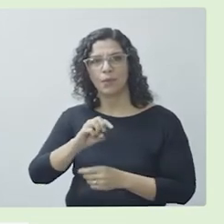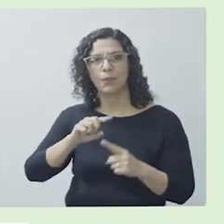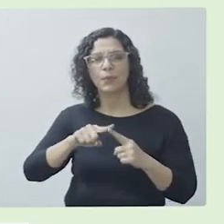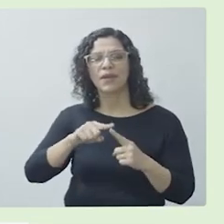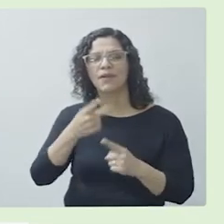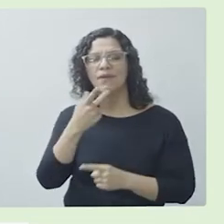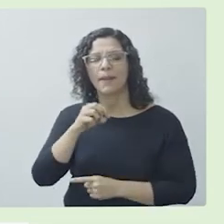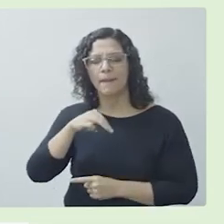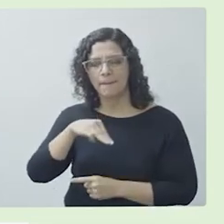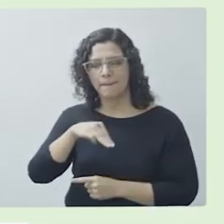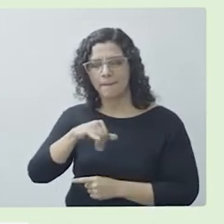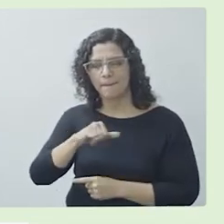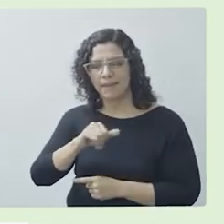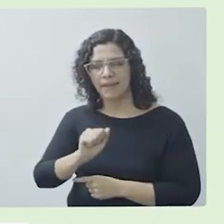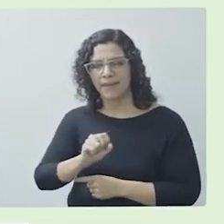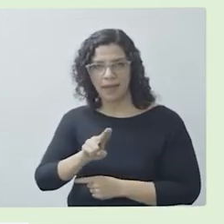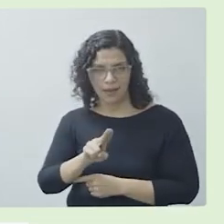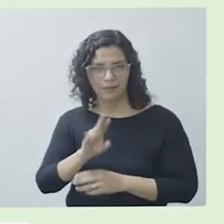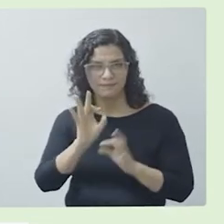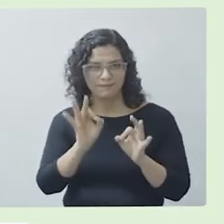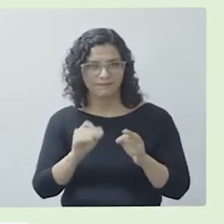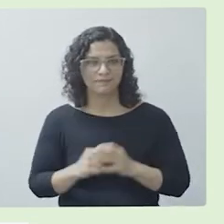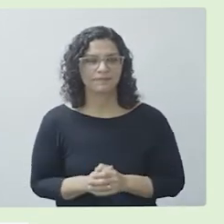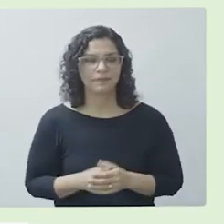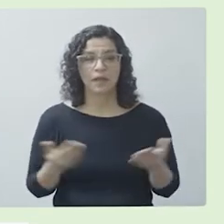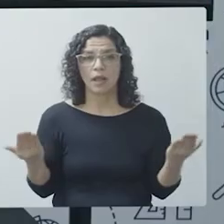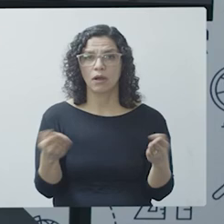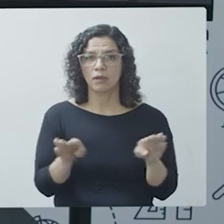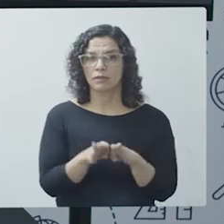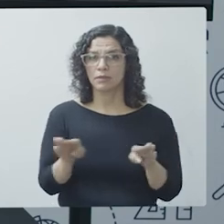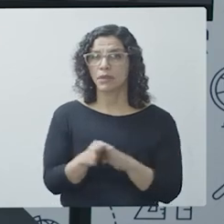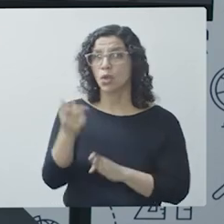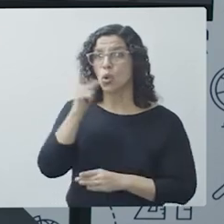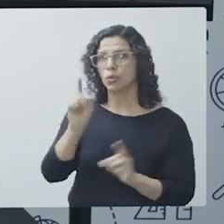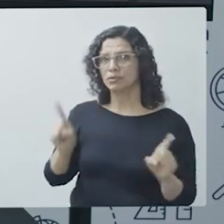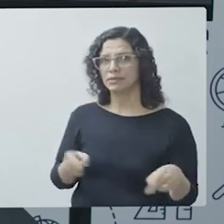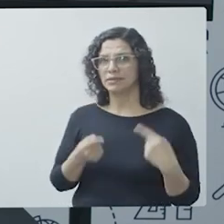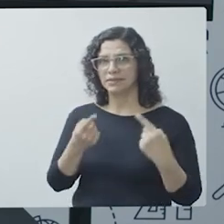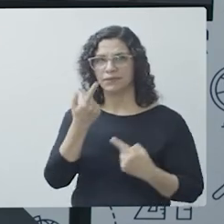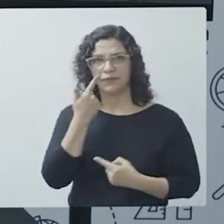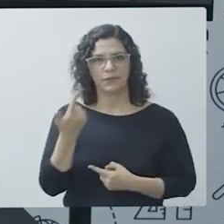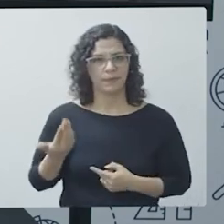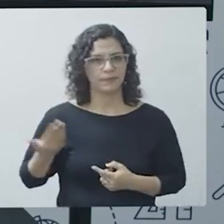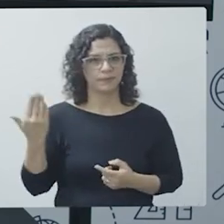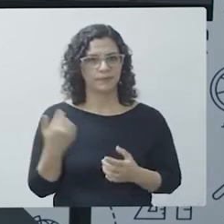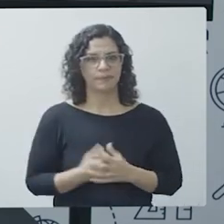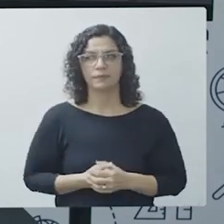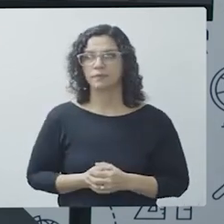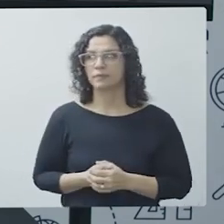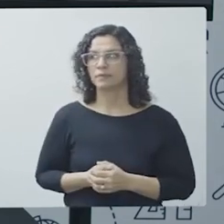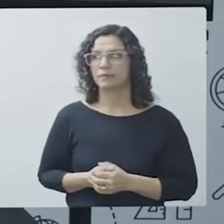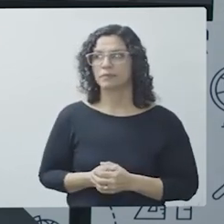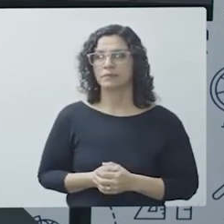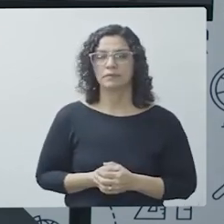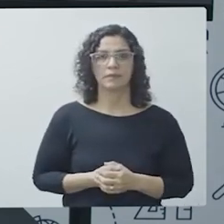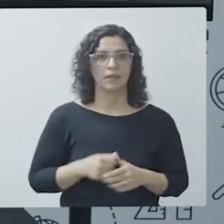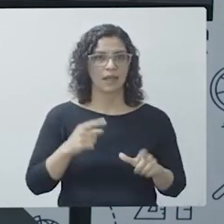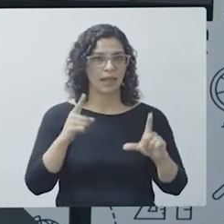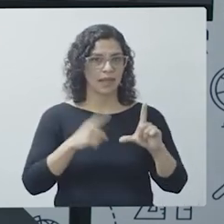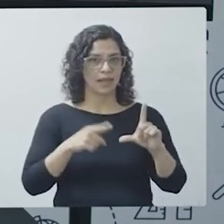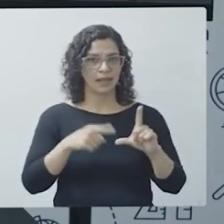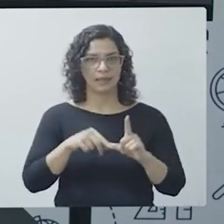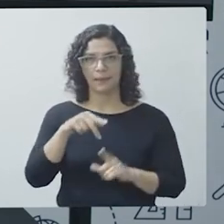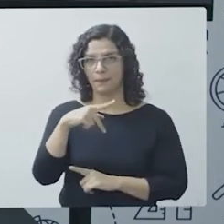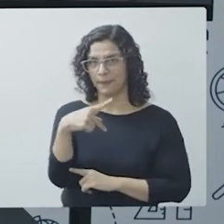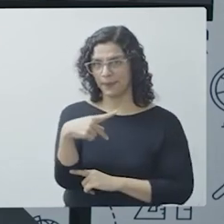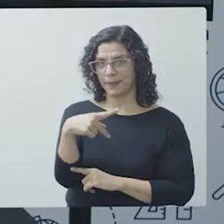miau, né? Muito bem! Vamos para o próximo desafio. Mais um desafio cumprido. A próxima letra